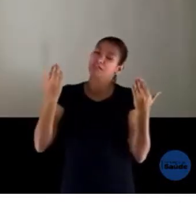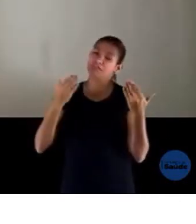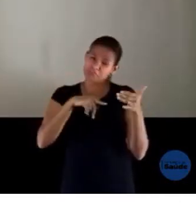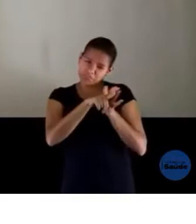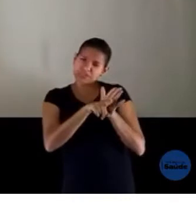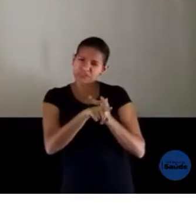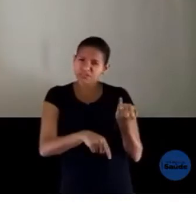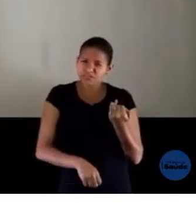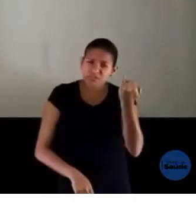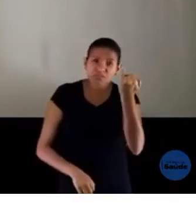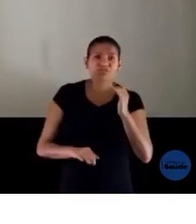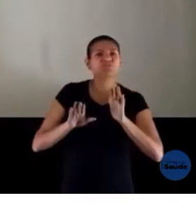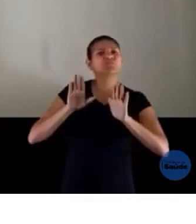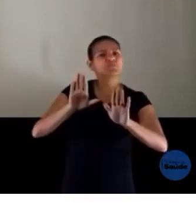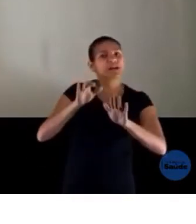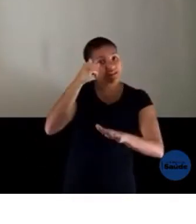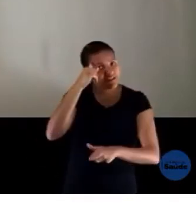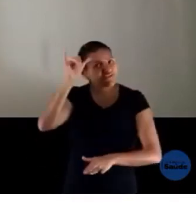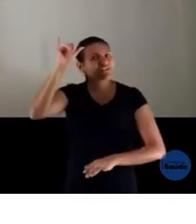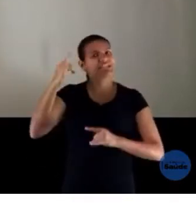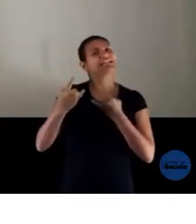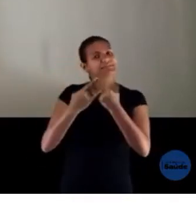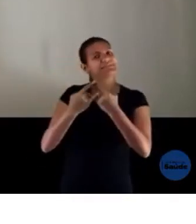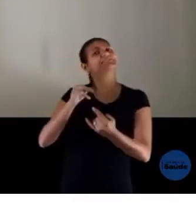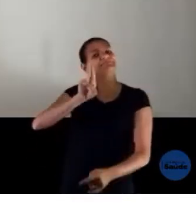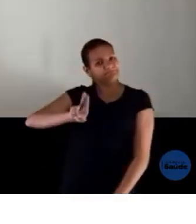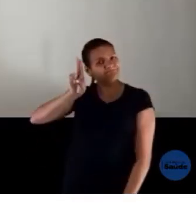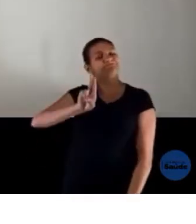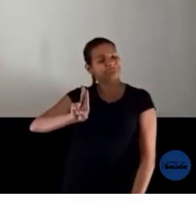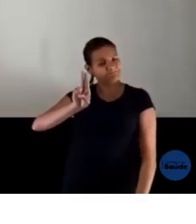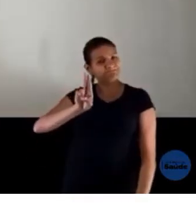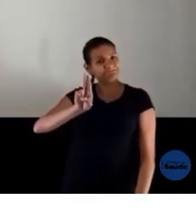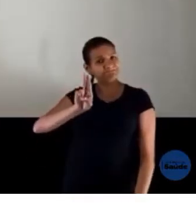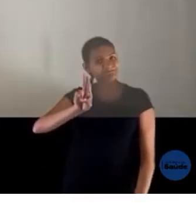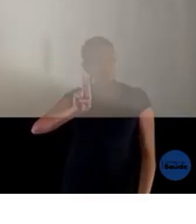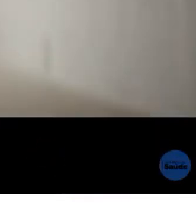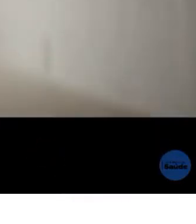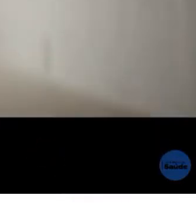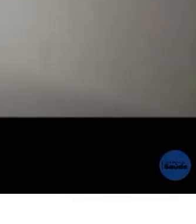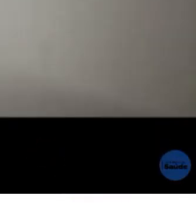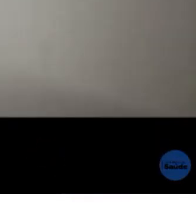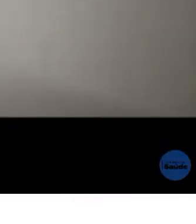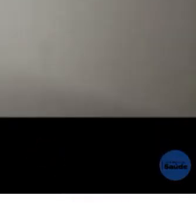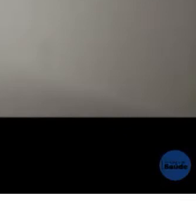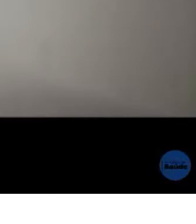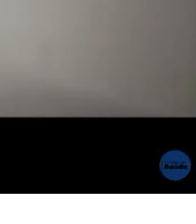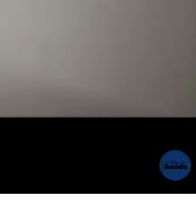Mais importante do que pesquisar é botar em prática, é usar camisinha.